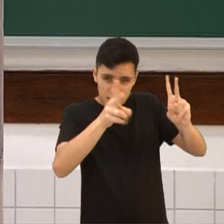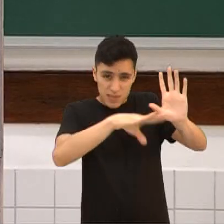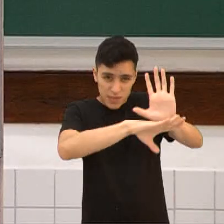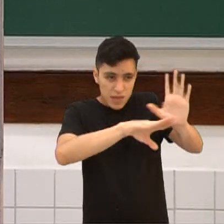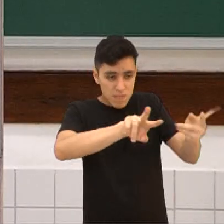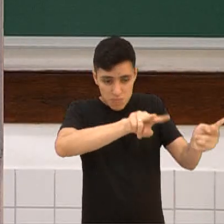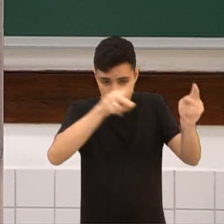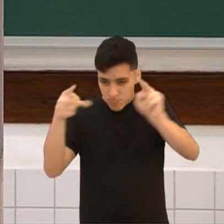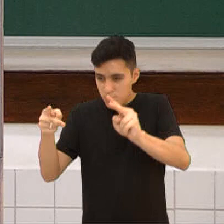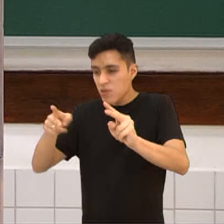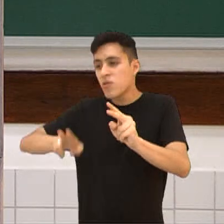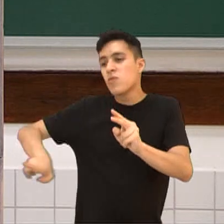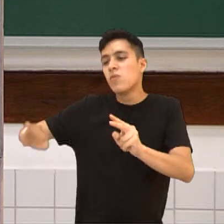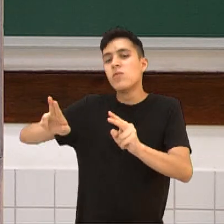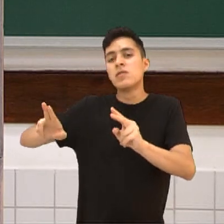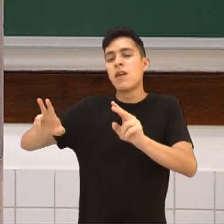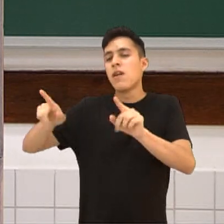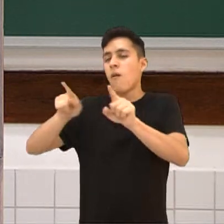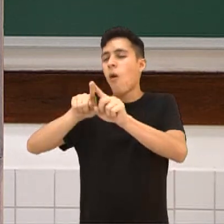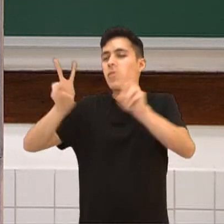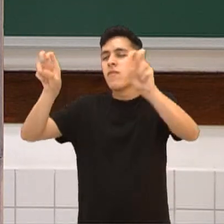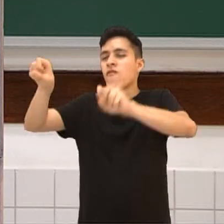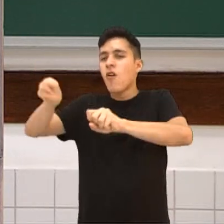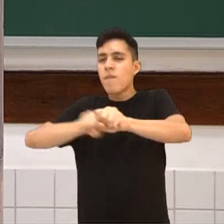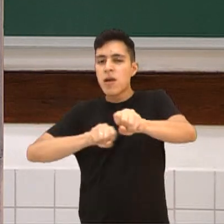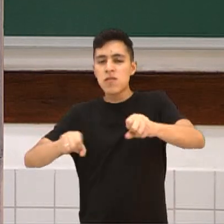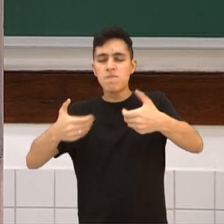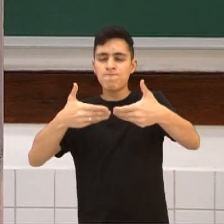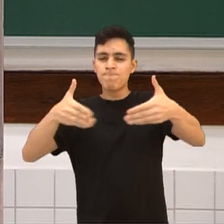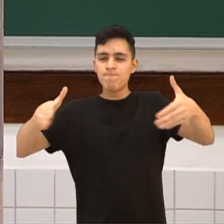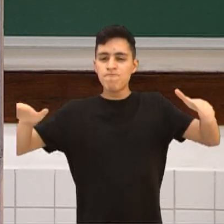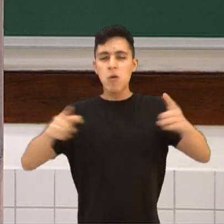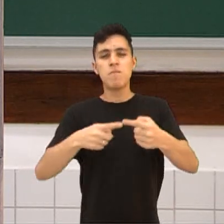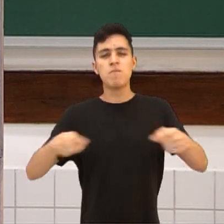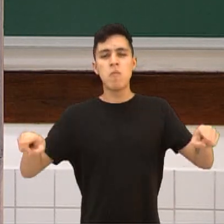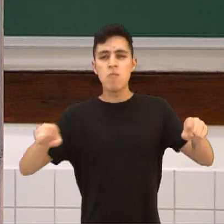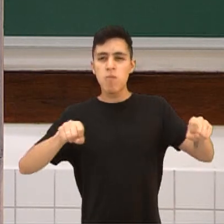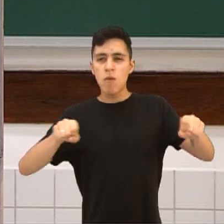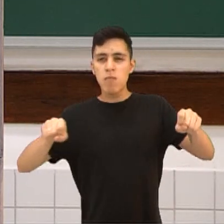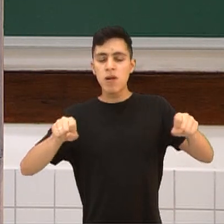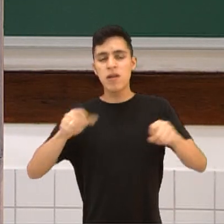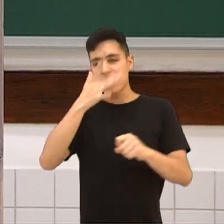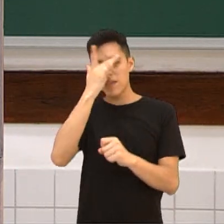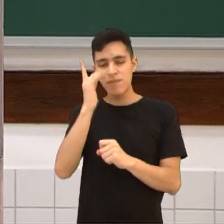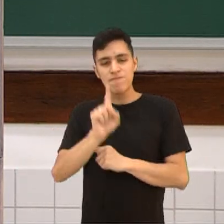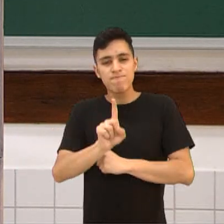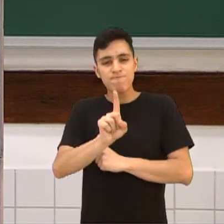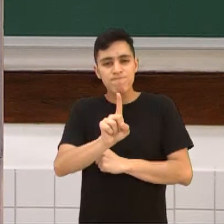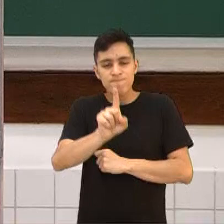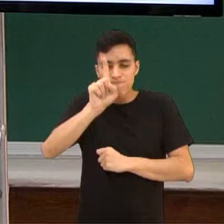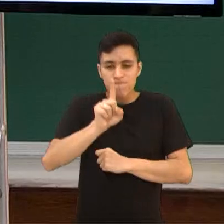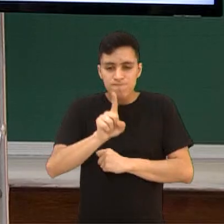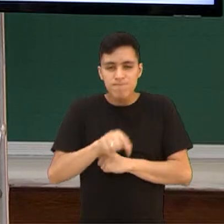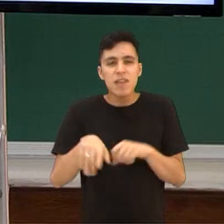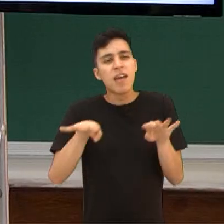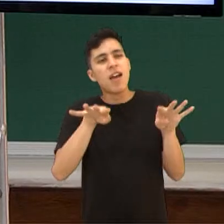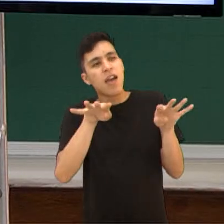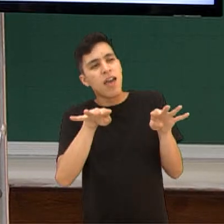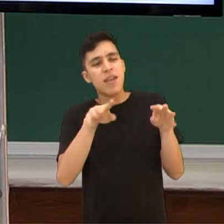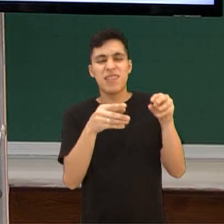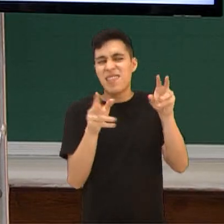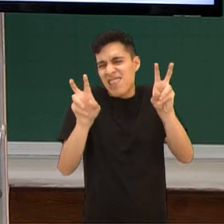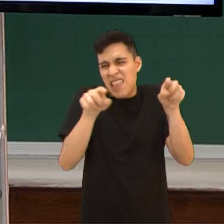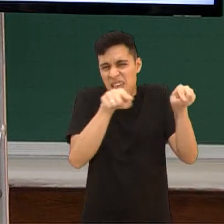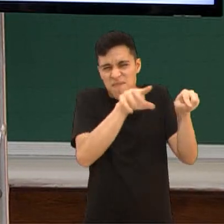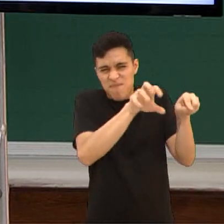muito para fazer formatura, porque daquela entrada, nossa, ficava 7, 8 minutos só de batida, mesclando, né? A gente tem muita mistura de